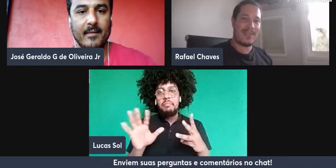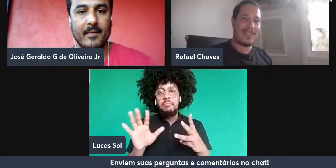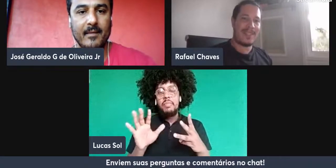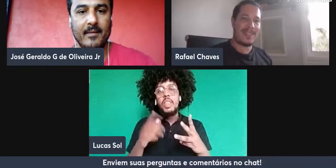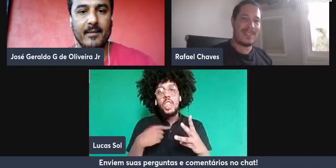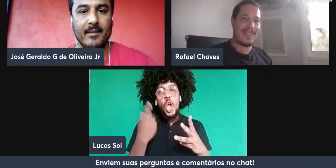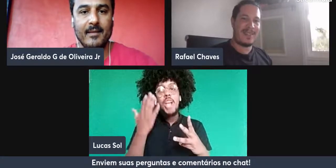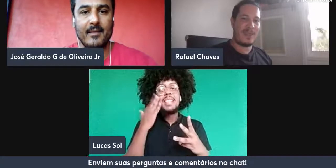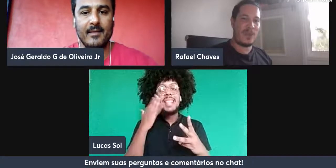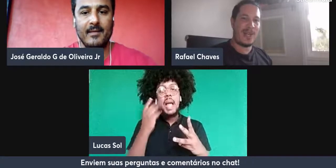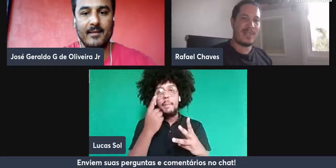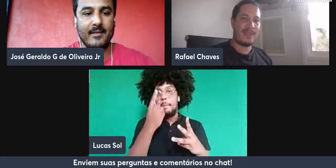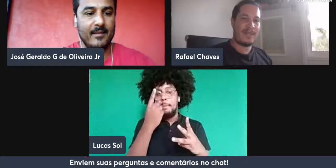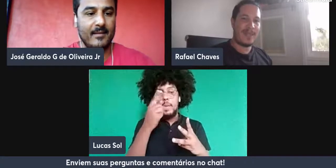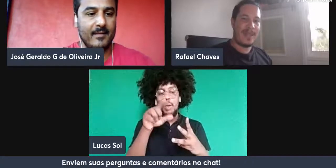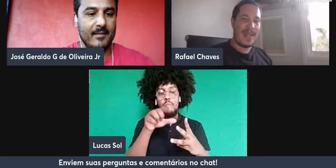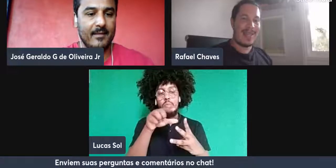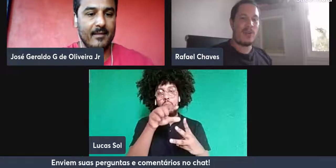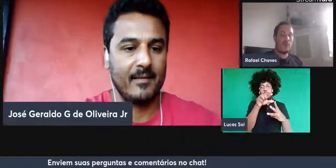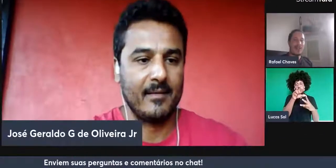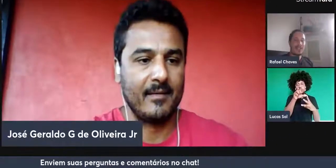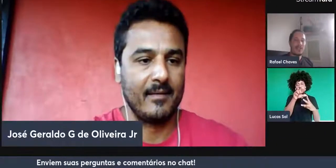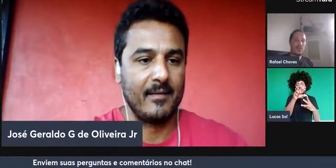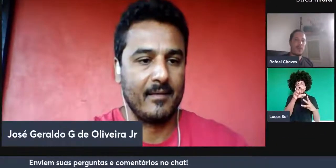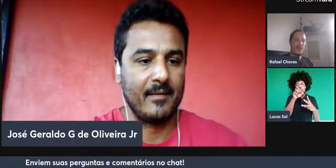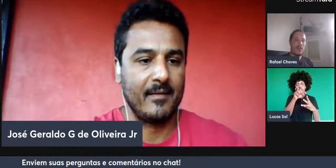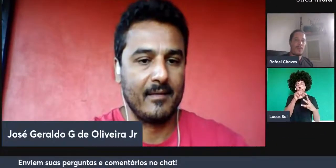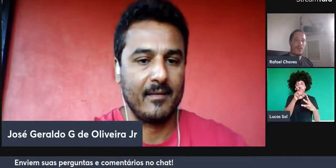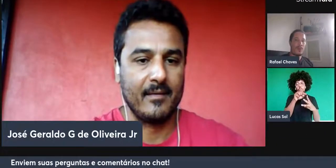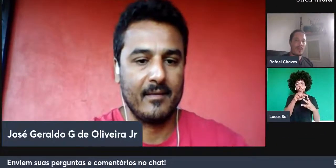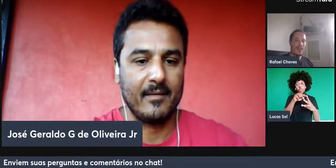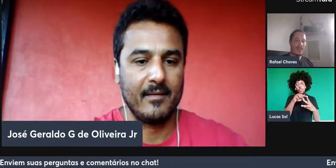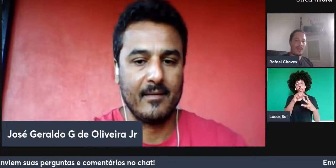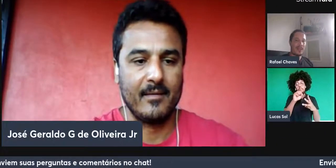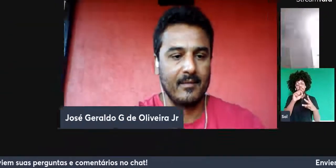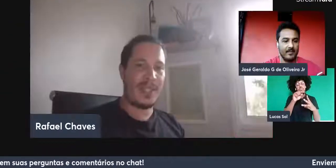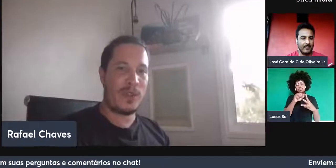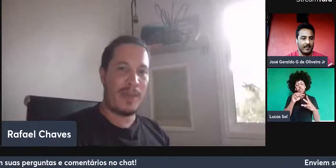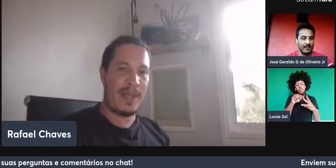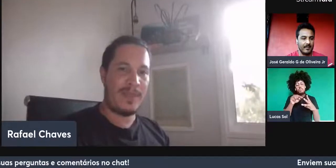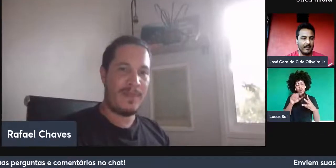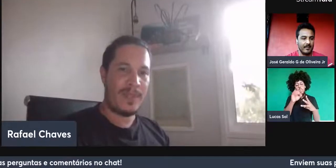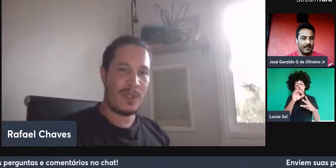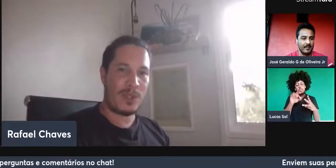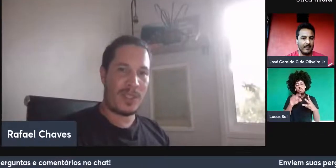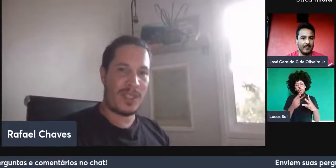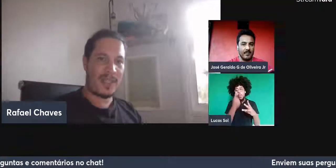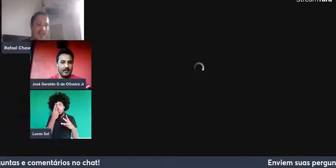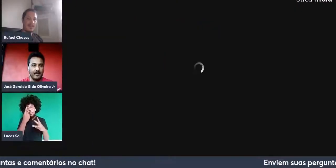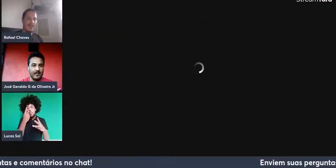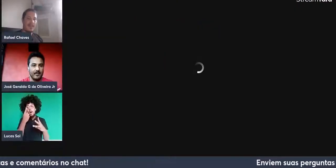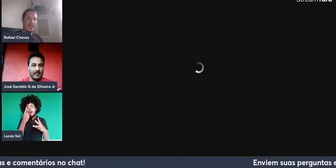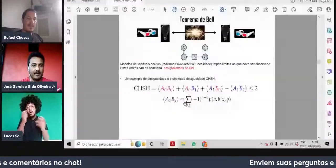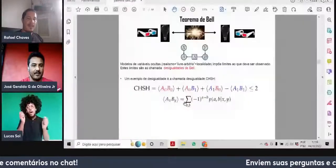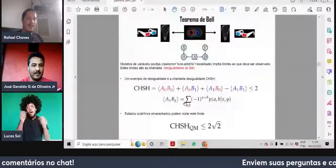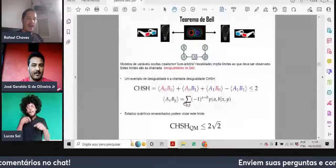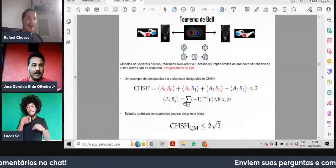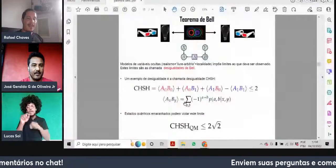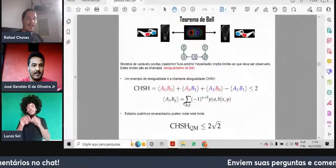delas vai ter que ser violada. Ela é incompatível com a forma como a natureza opera. Deixa eu só achar aqui.